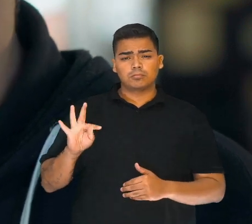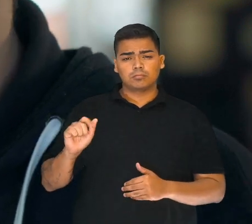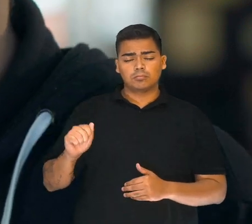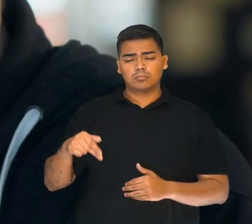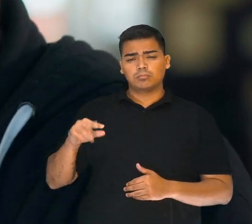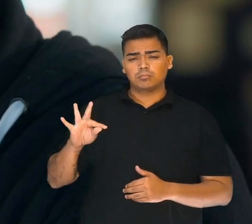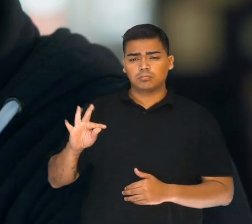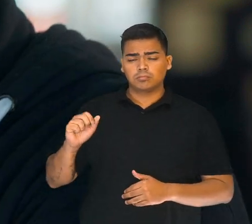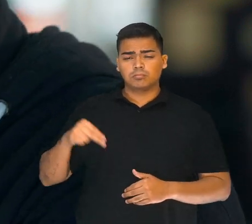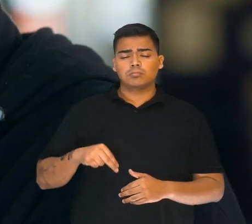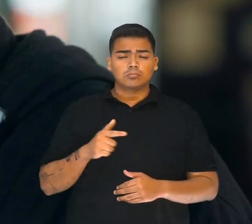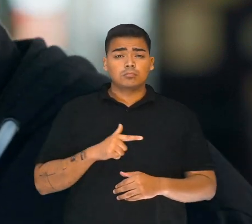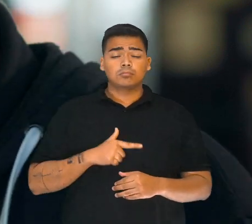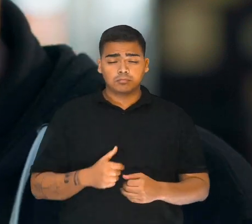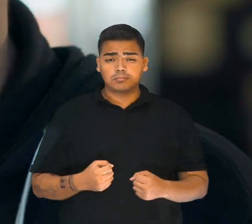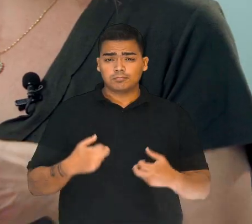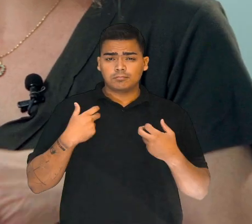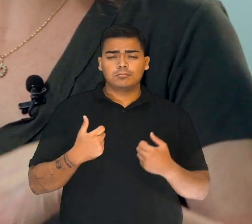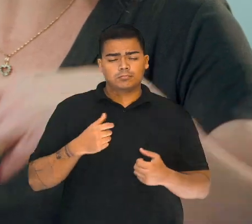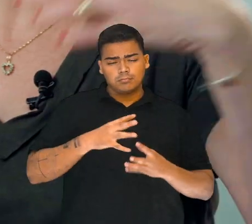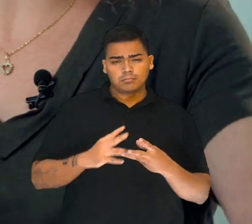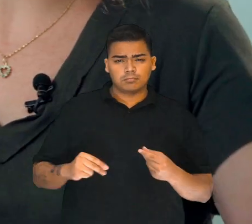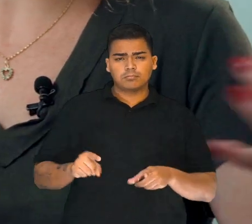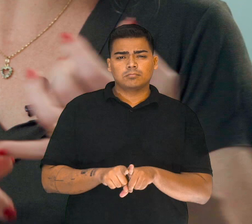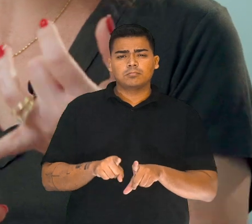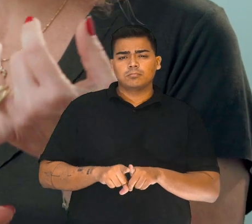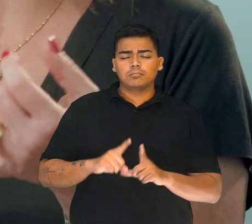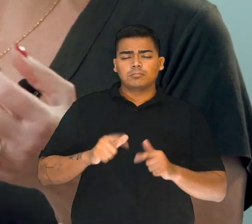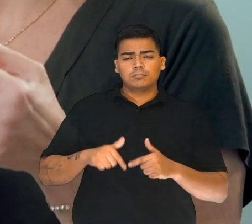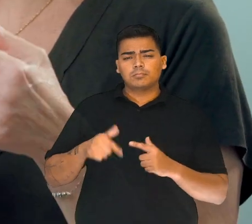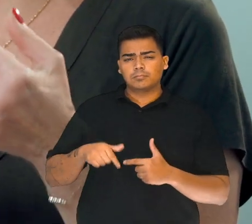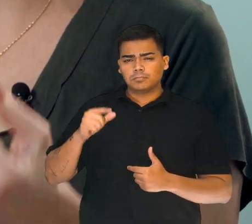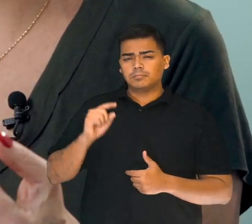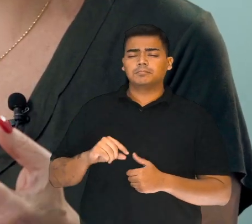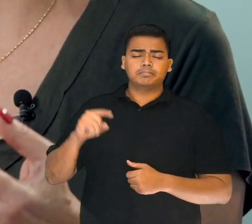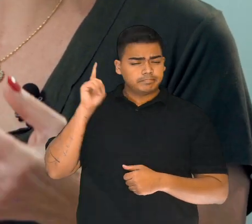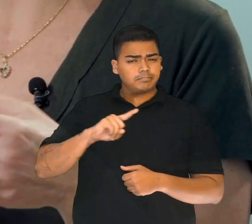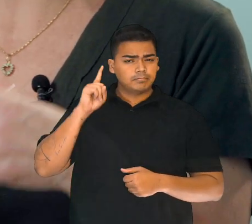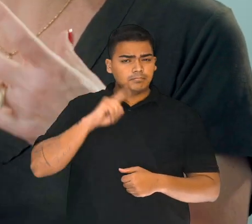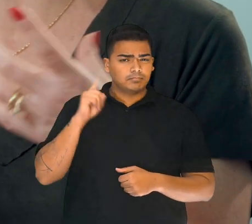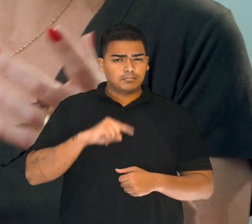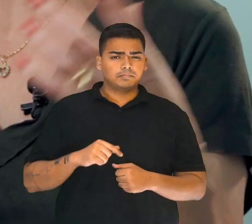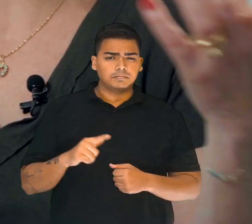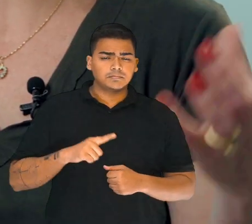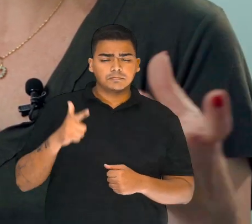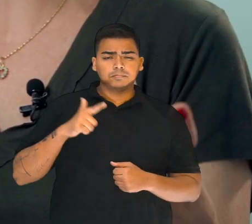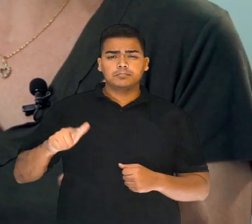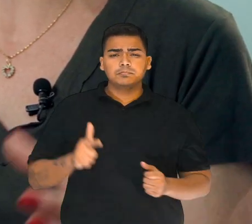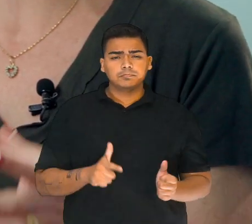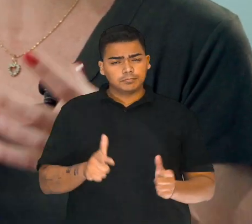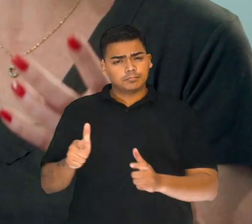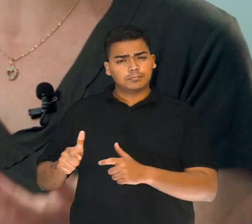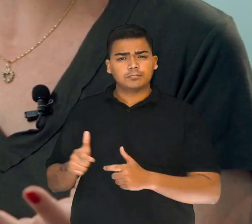está falando de novas soluções para o combate a câncer. Enquanto em Israel, nos Estados Unidos, né, existem aí outros